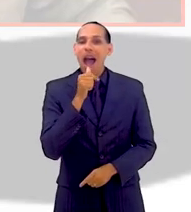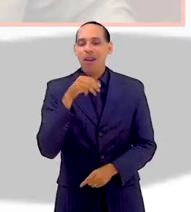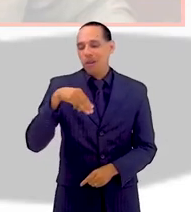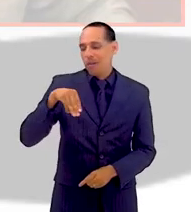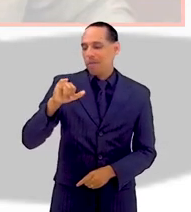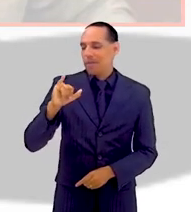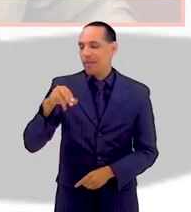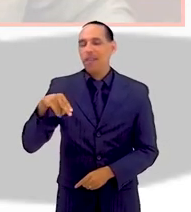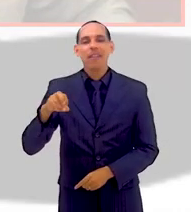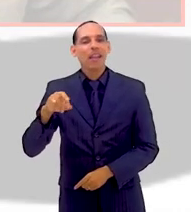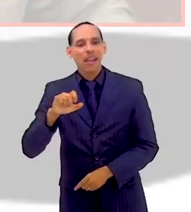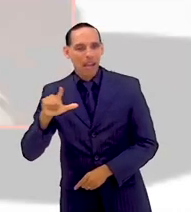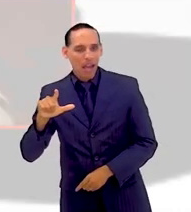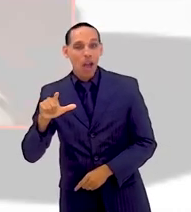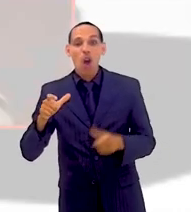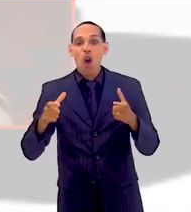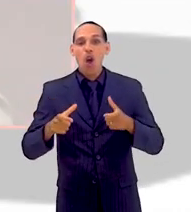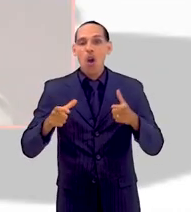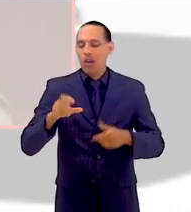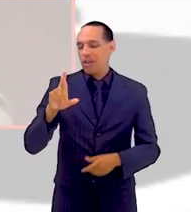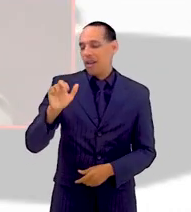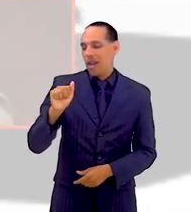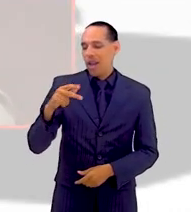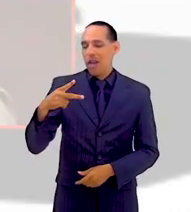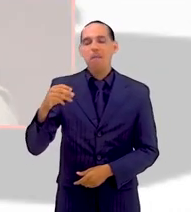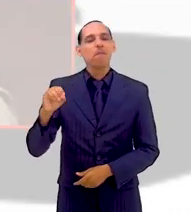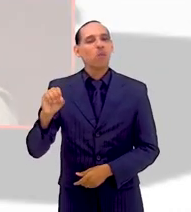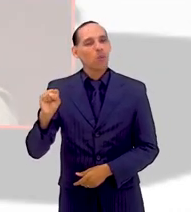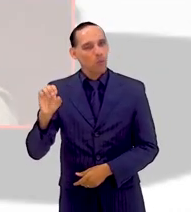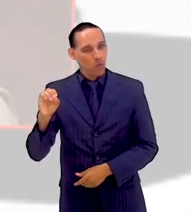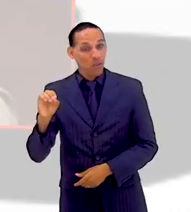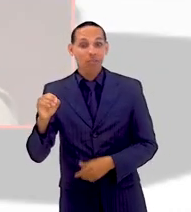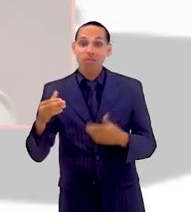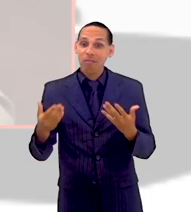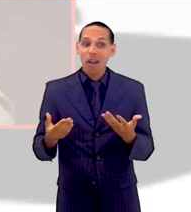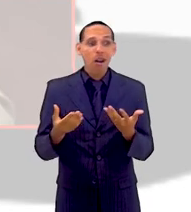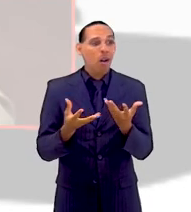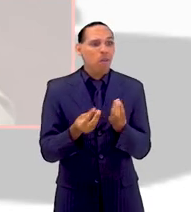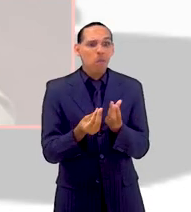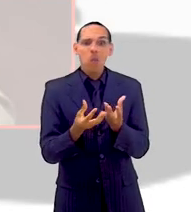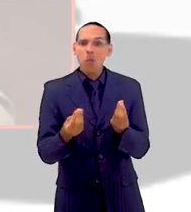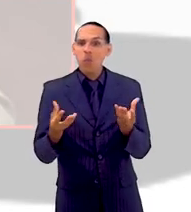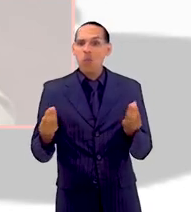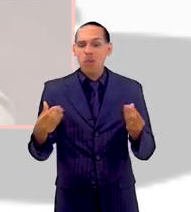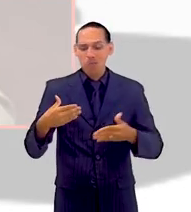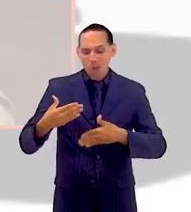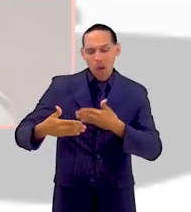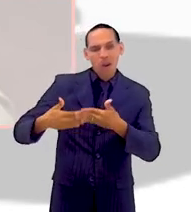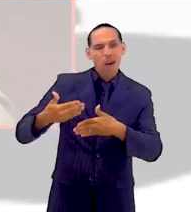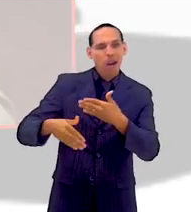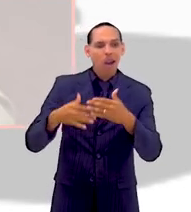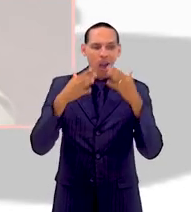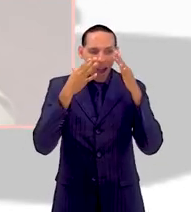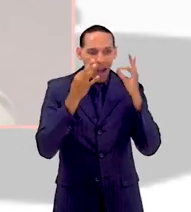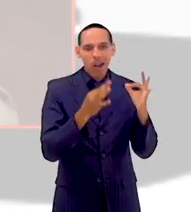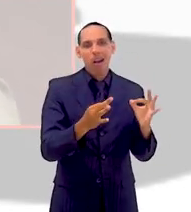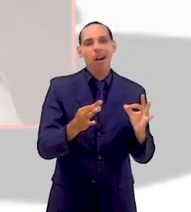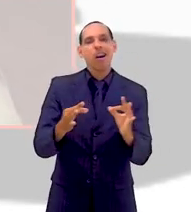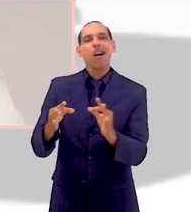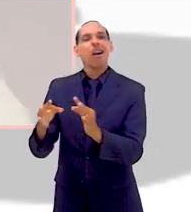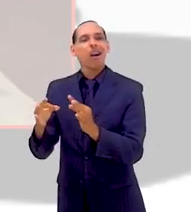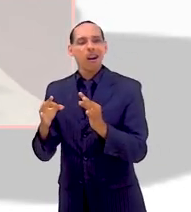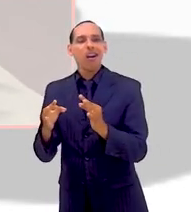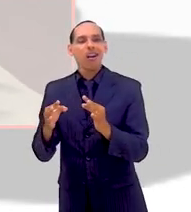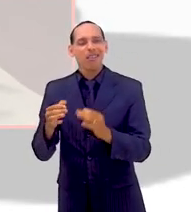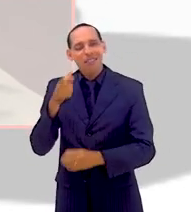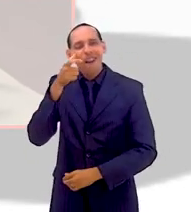Fluminense, Raposo. Nós temos aí uma grande gama de processos de atrativos que estão